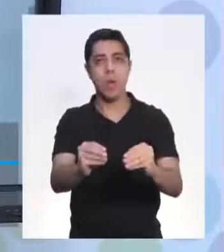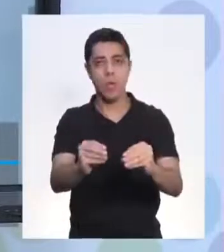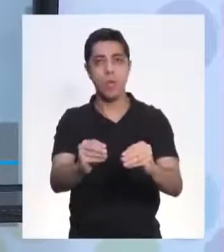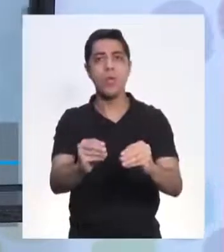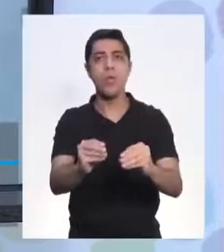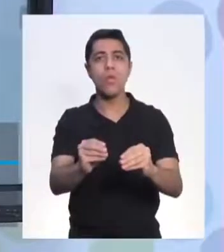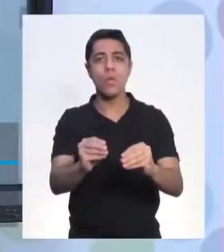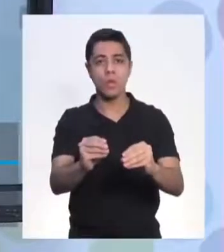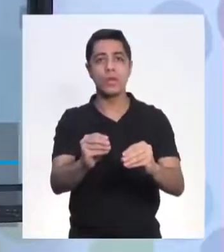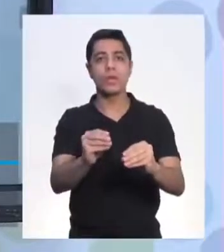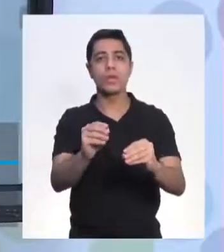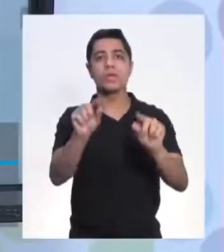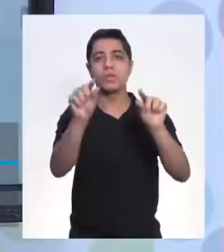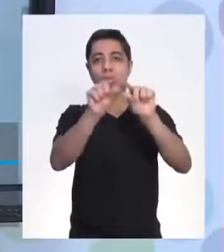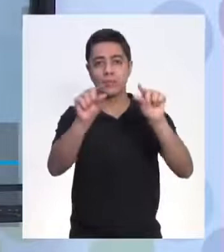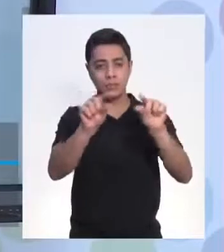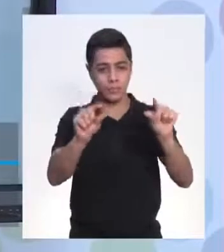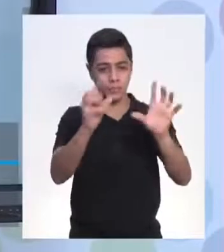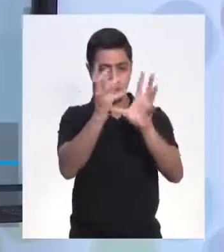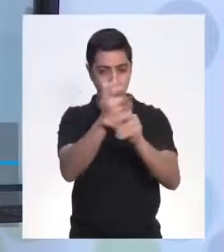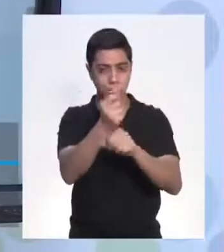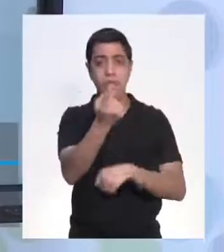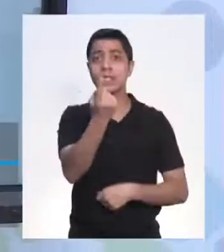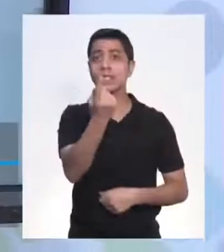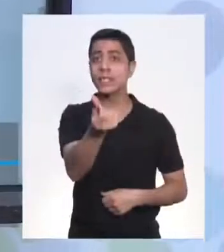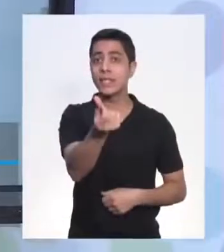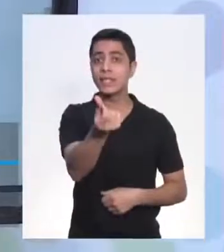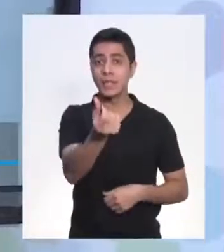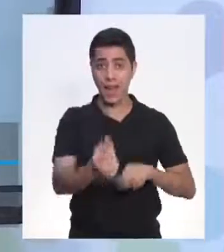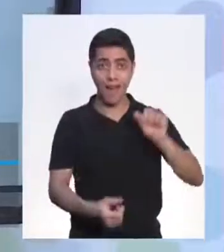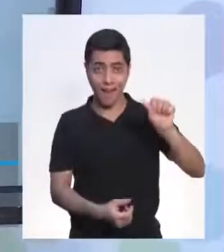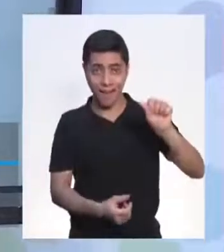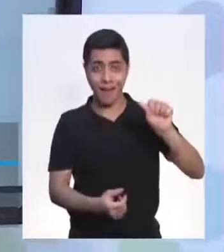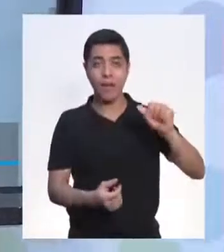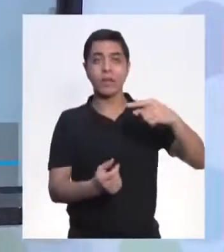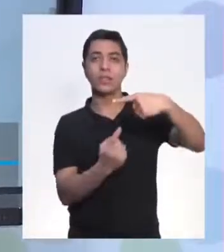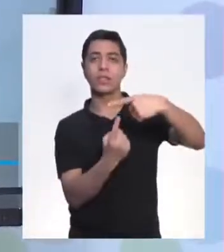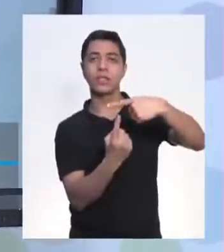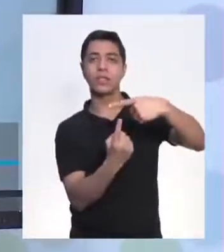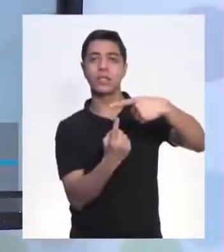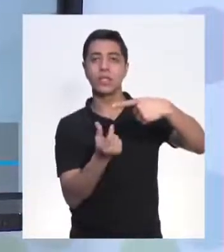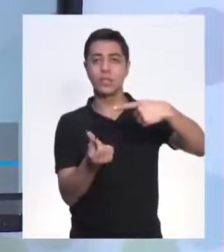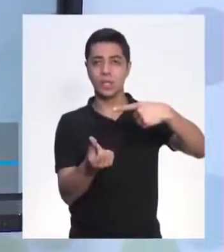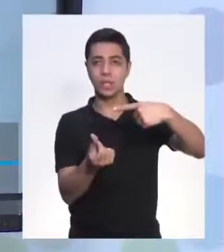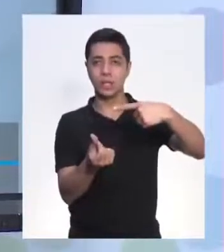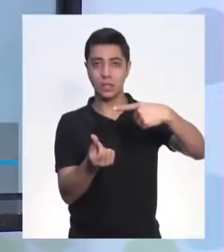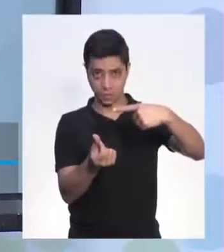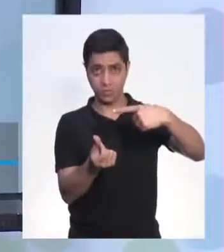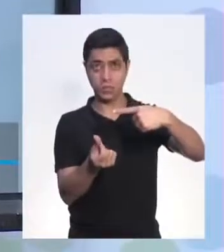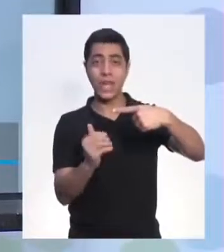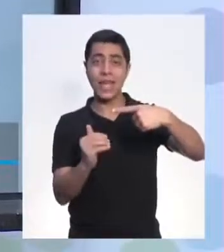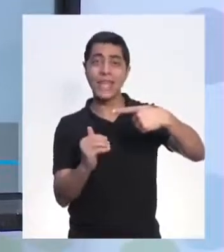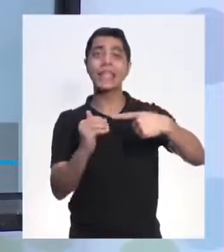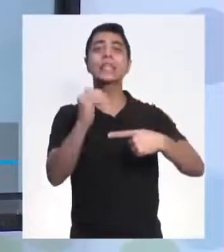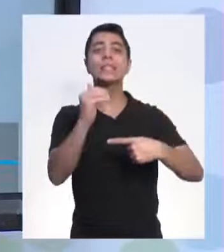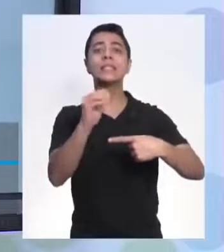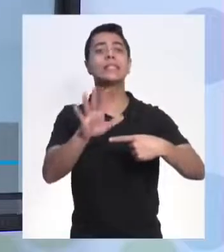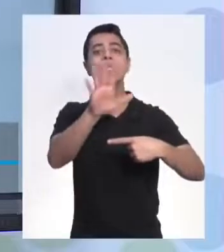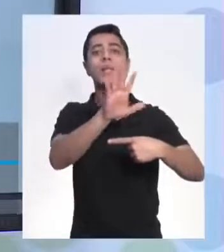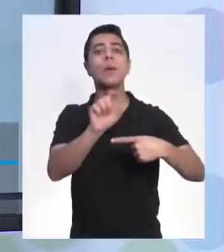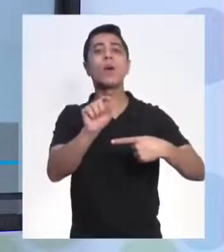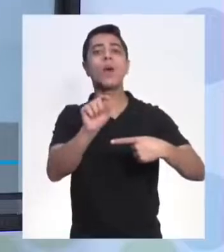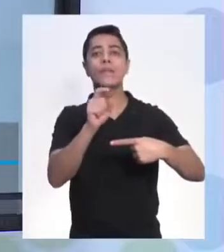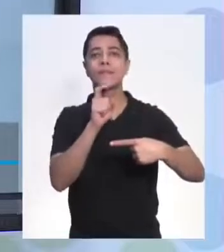12, 16. E em cima são os quadradinhos pintados de verde. 1, 2,